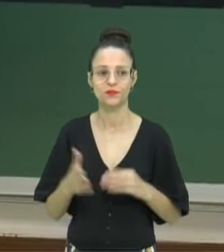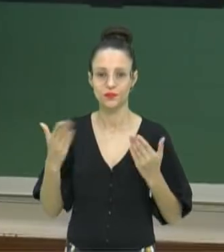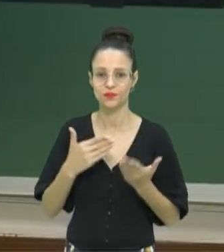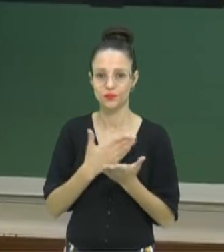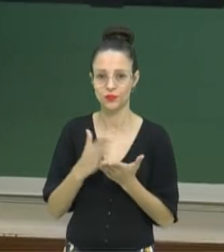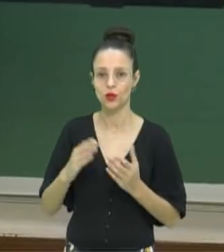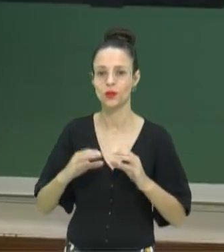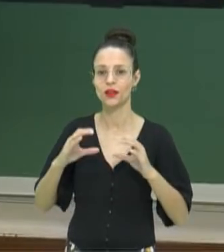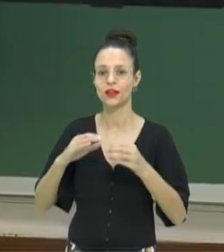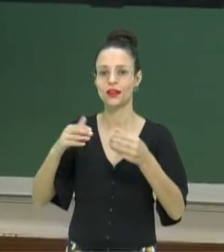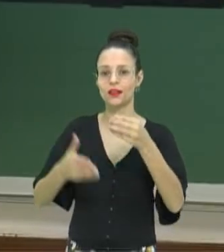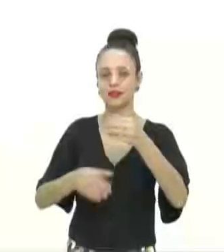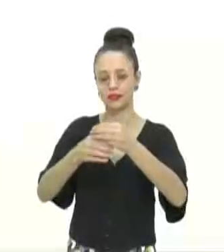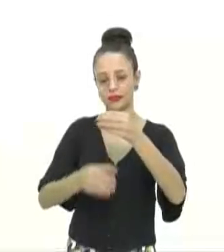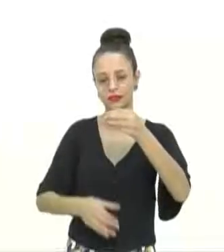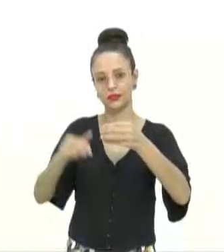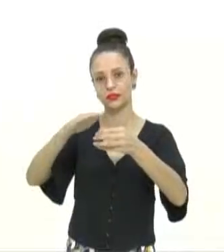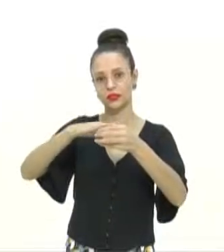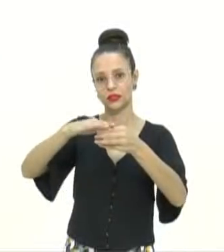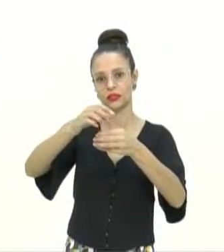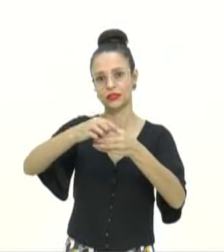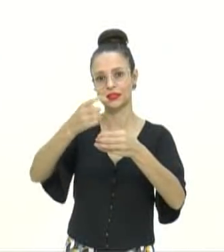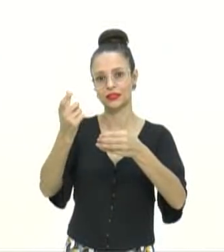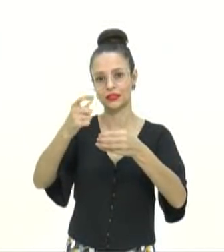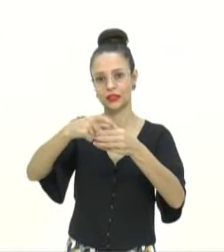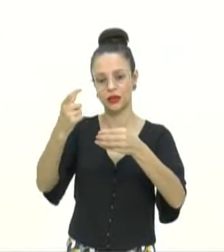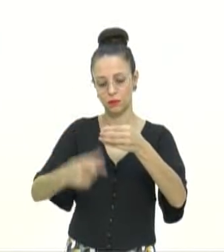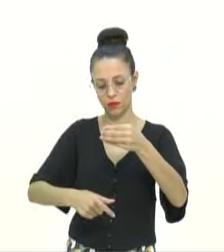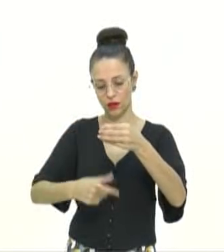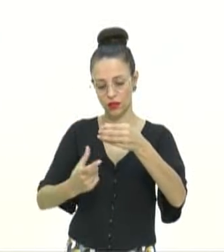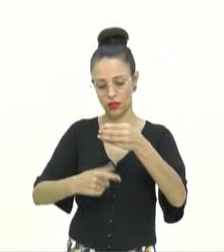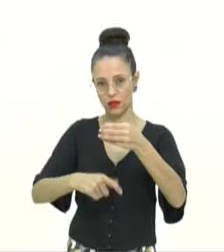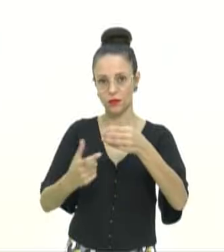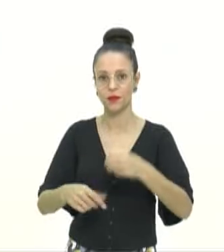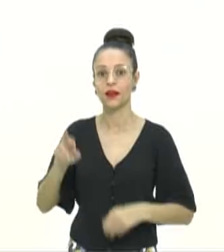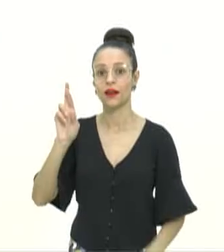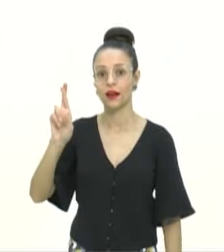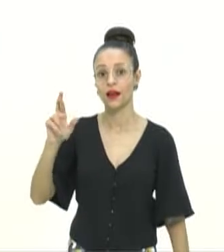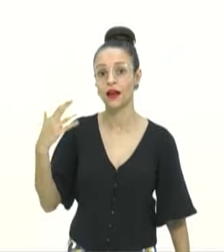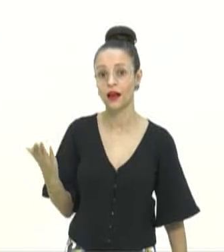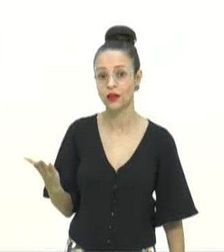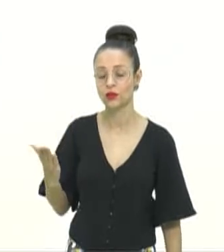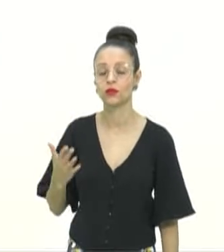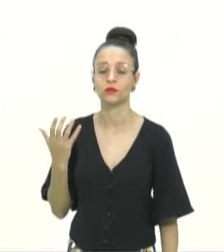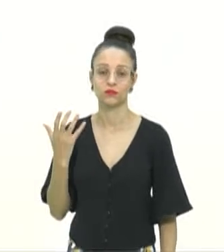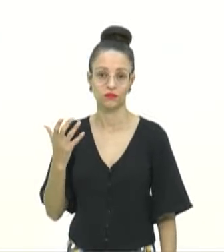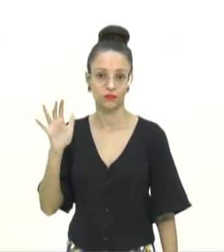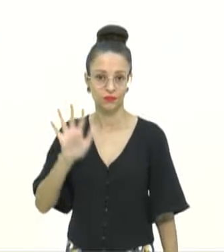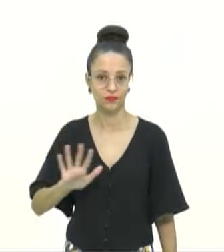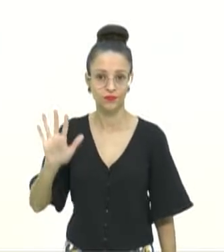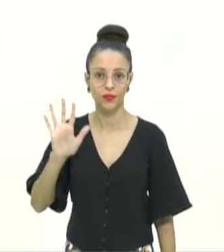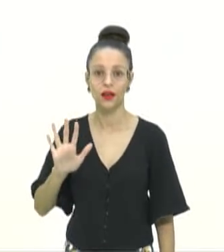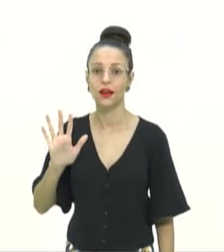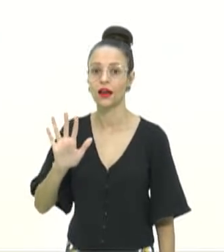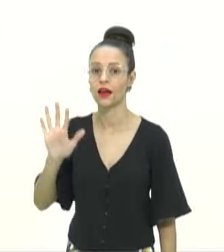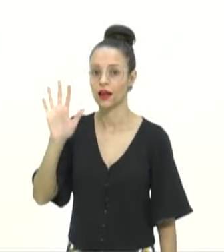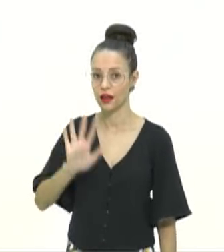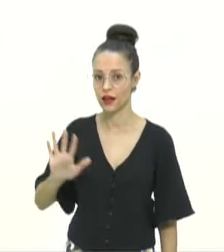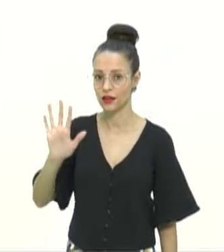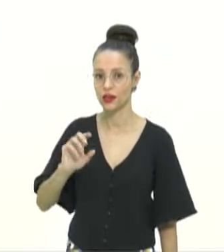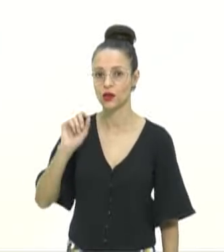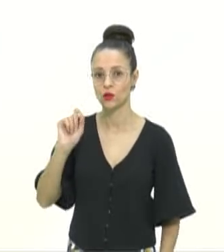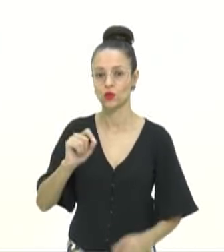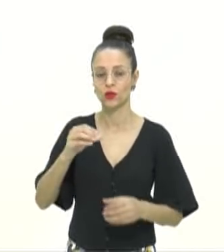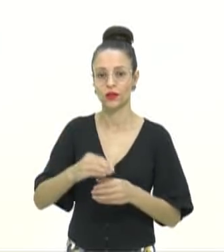pela tampinha? A tampinha é igual. Então, eu preciso saber do raio, porque eu quero a área. A área é unidade